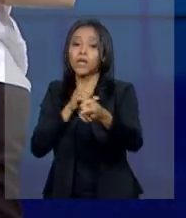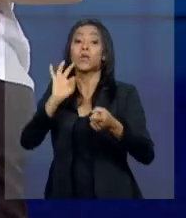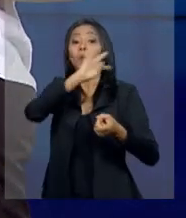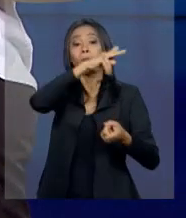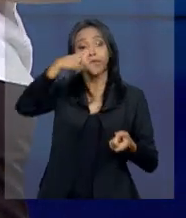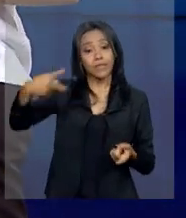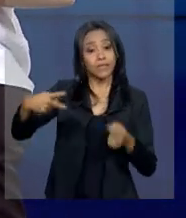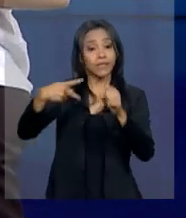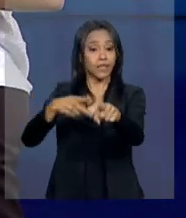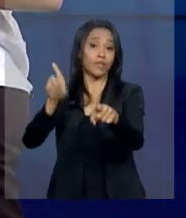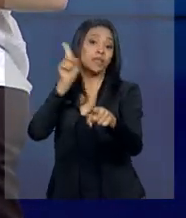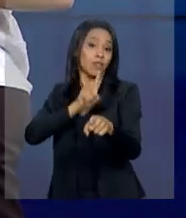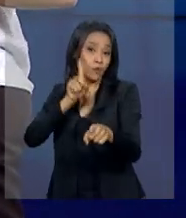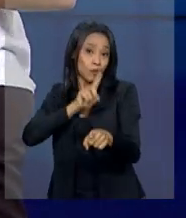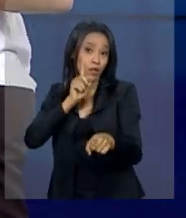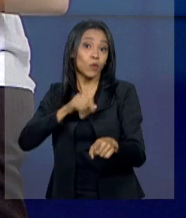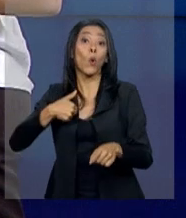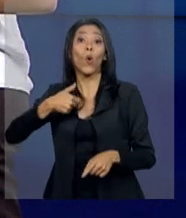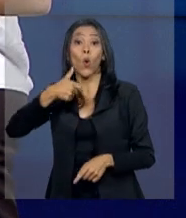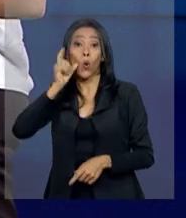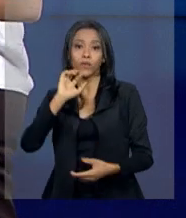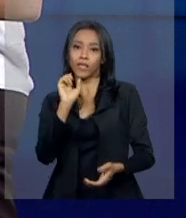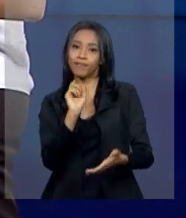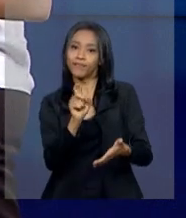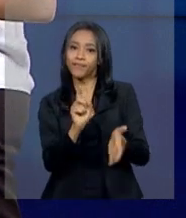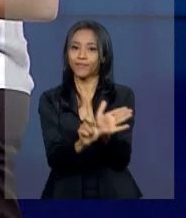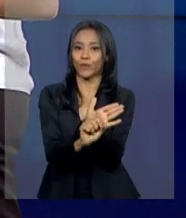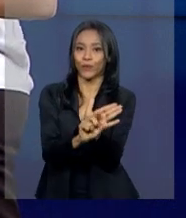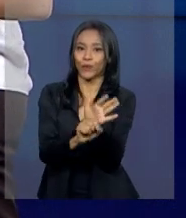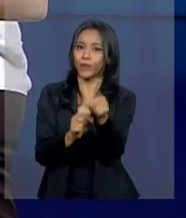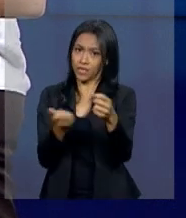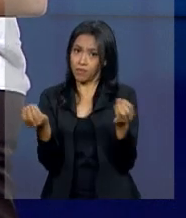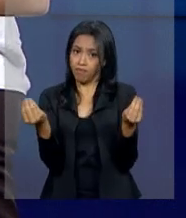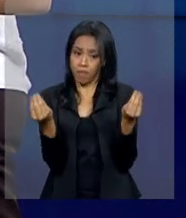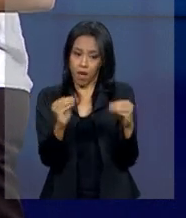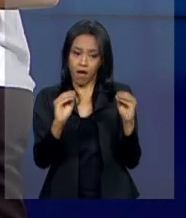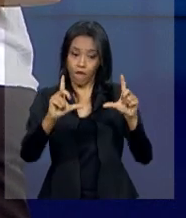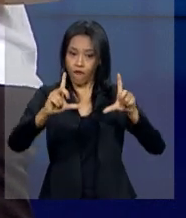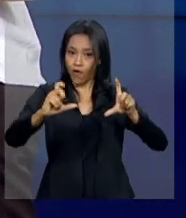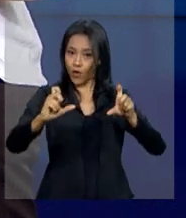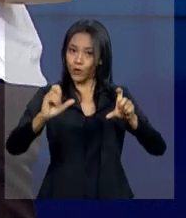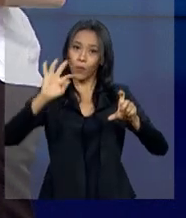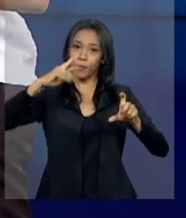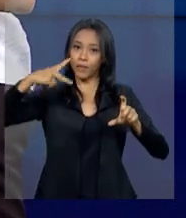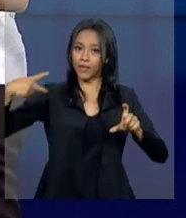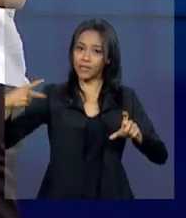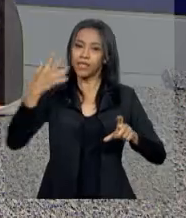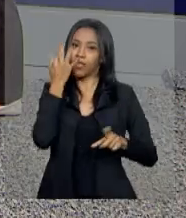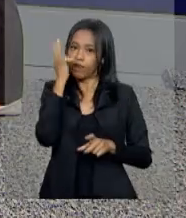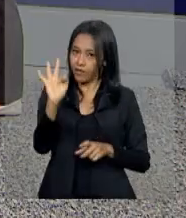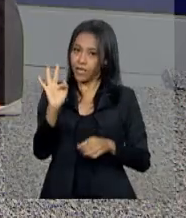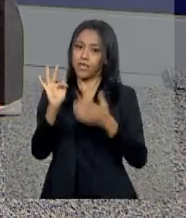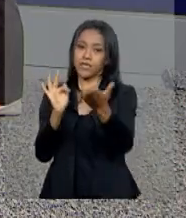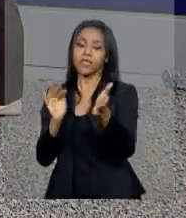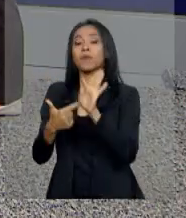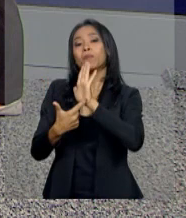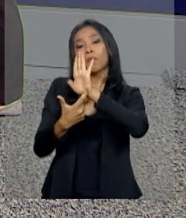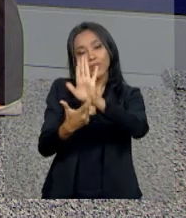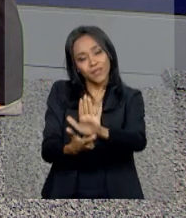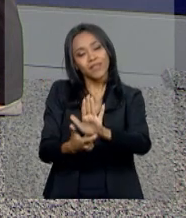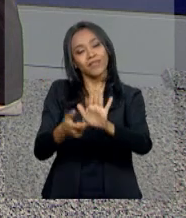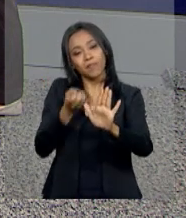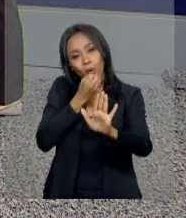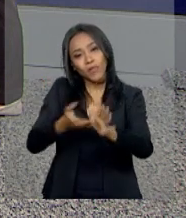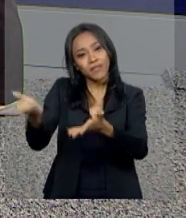Unidos, Donald Trump, também tweetou ontem, ele que está lá em Nova York, e postou uma foto com o presidente da França, Emmanuel Macron, mostrando que ele deu